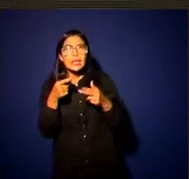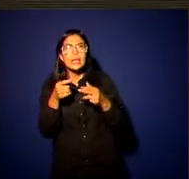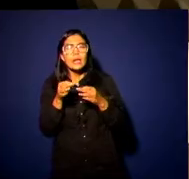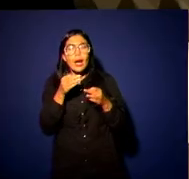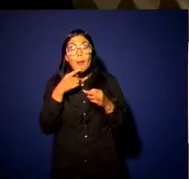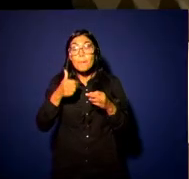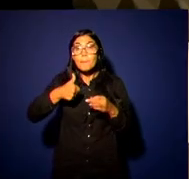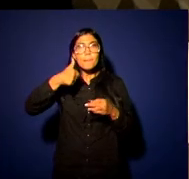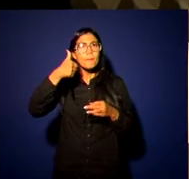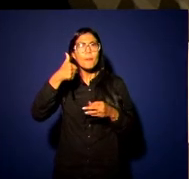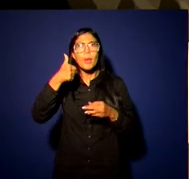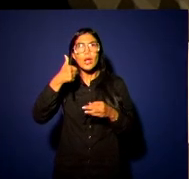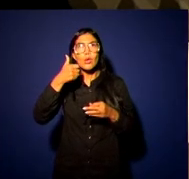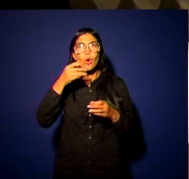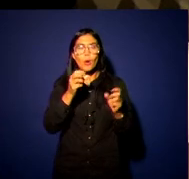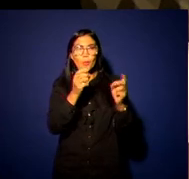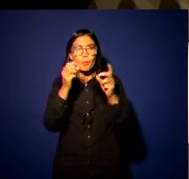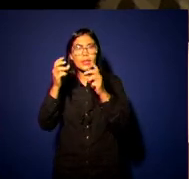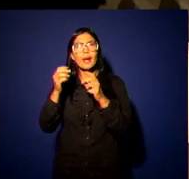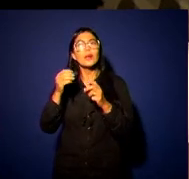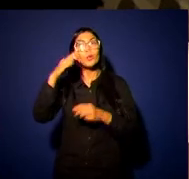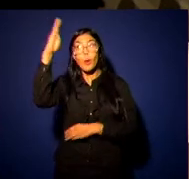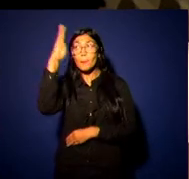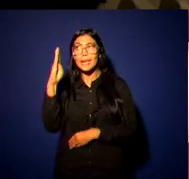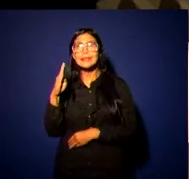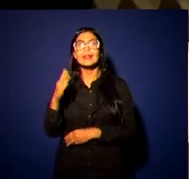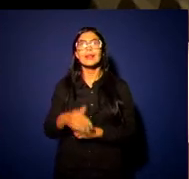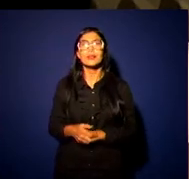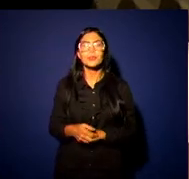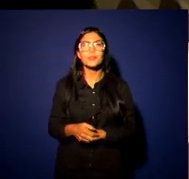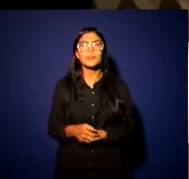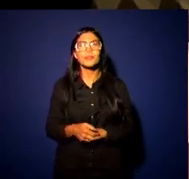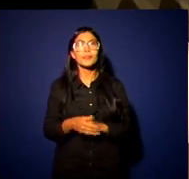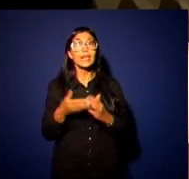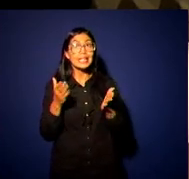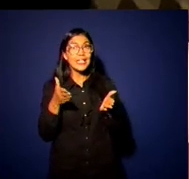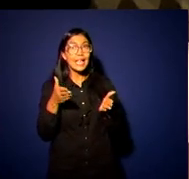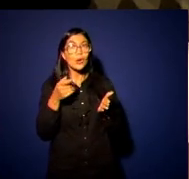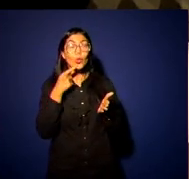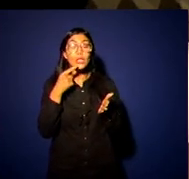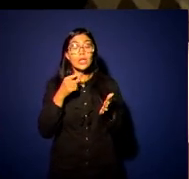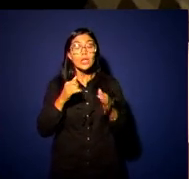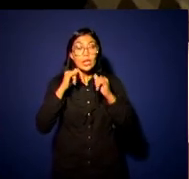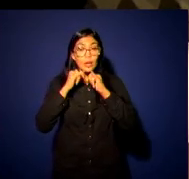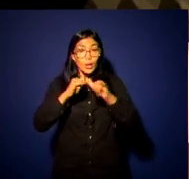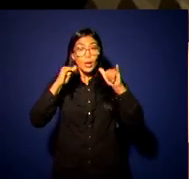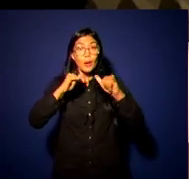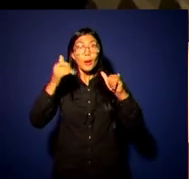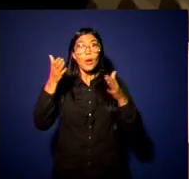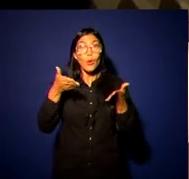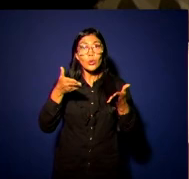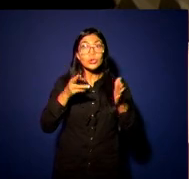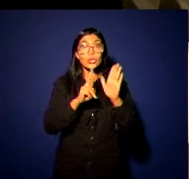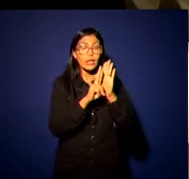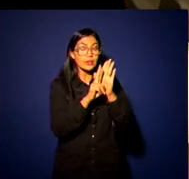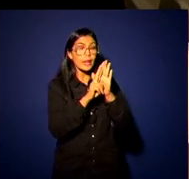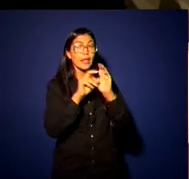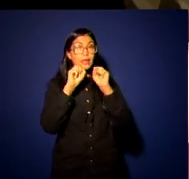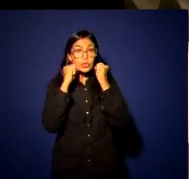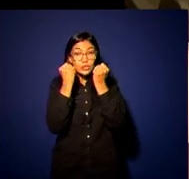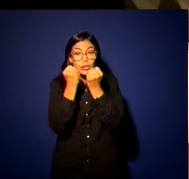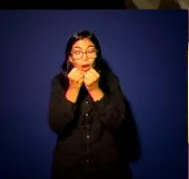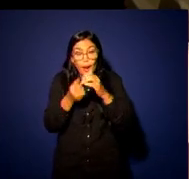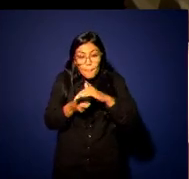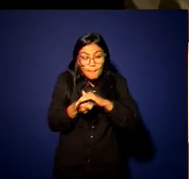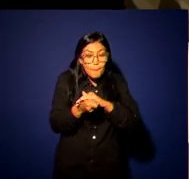a melhor Norma possível para o mercado de capitais brasileiro e agora a gente divulgou hoje a nova regra dos assessores de investimento